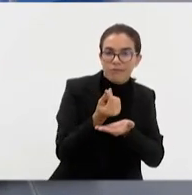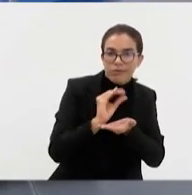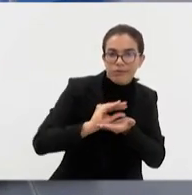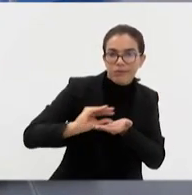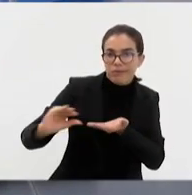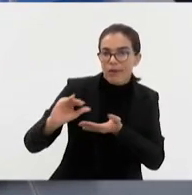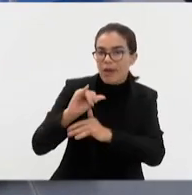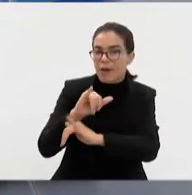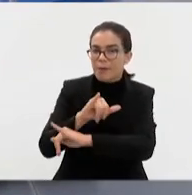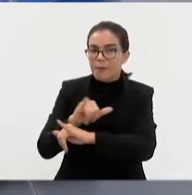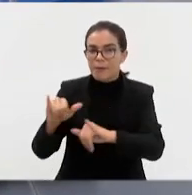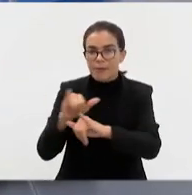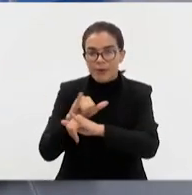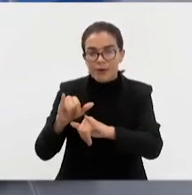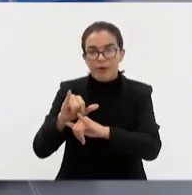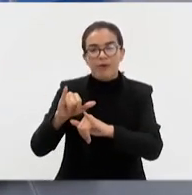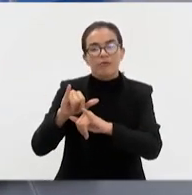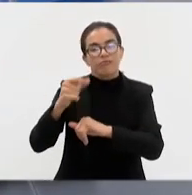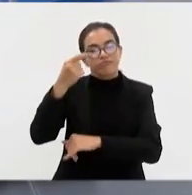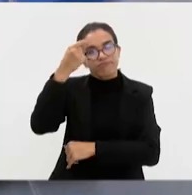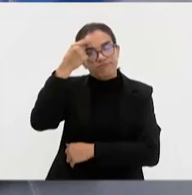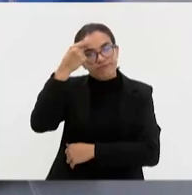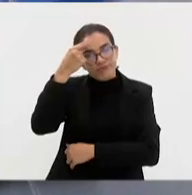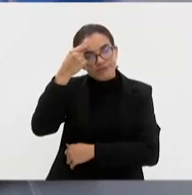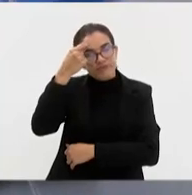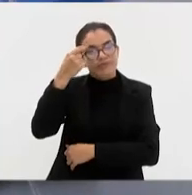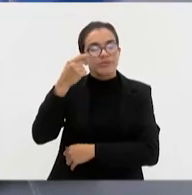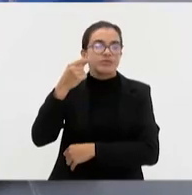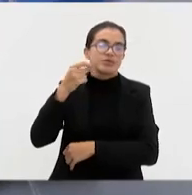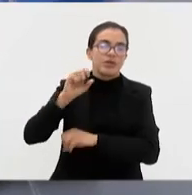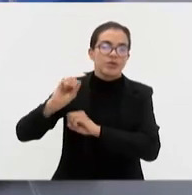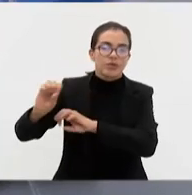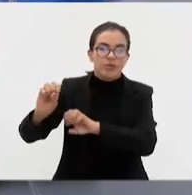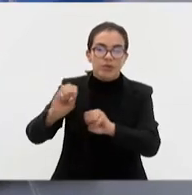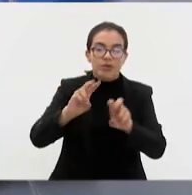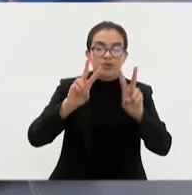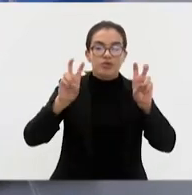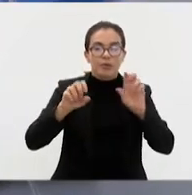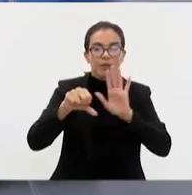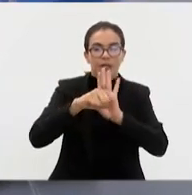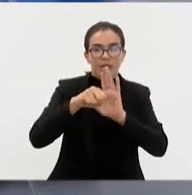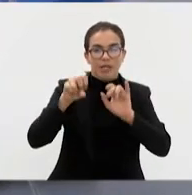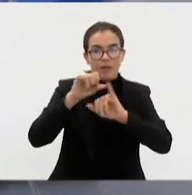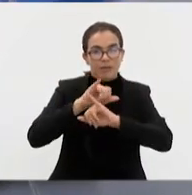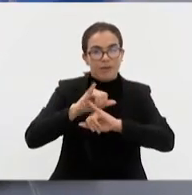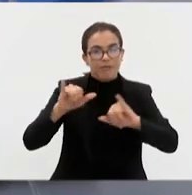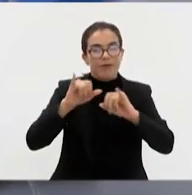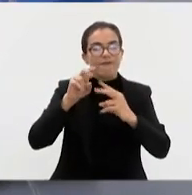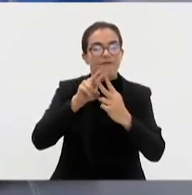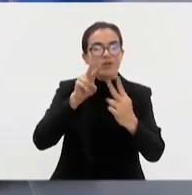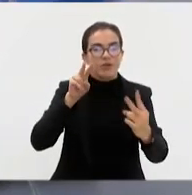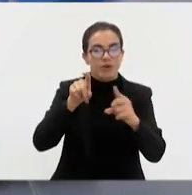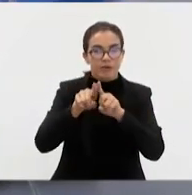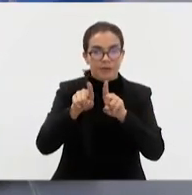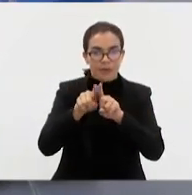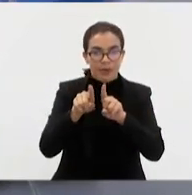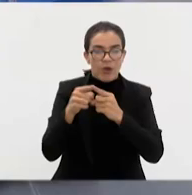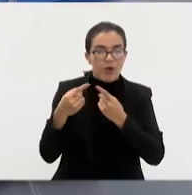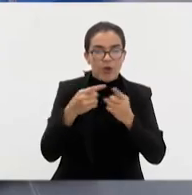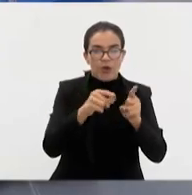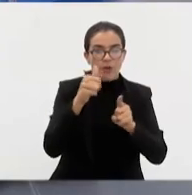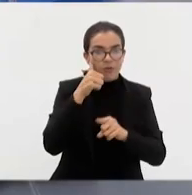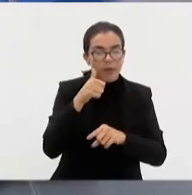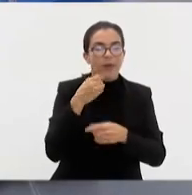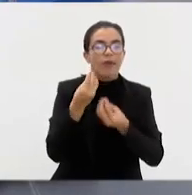programas de conscientização sobre os crimes cibernéticos e contra as mulheres e as formas de o